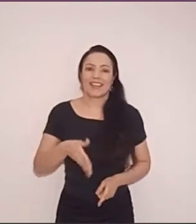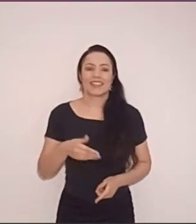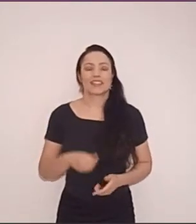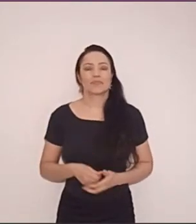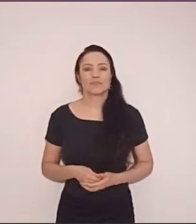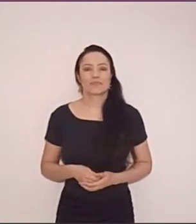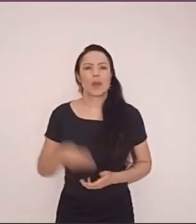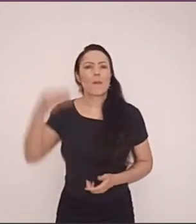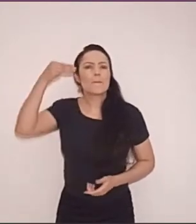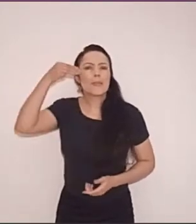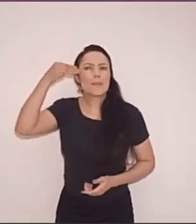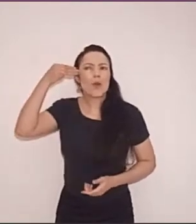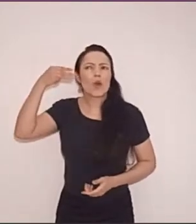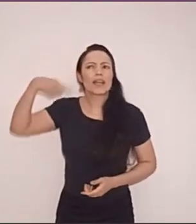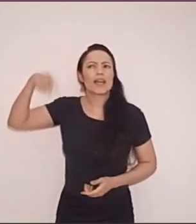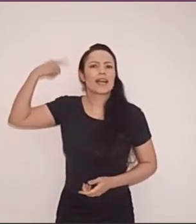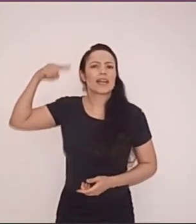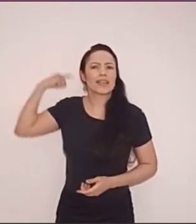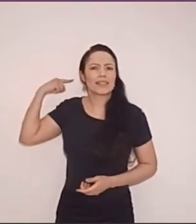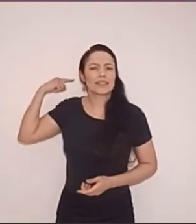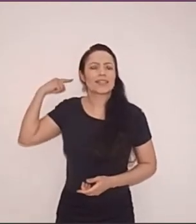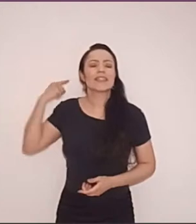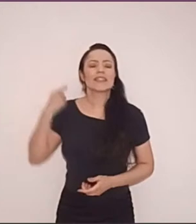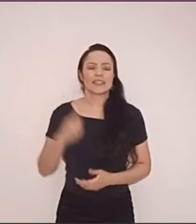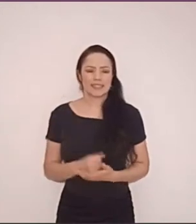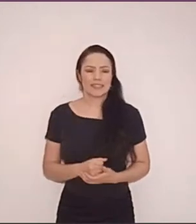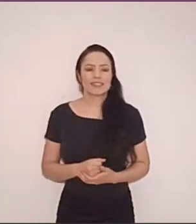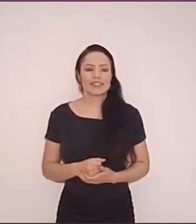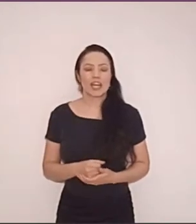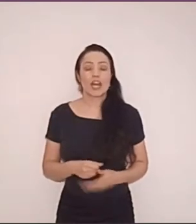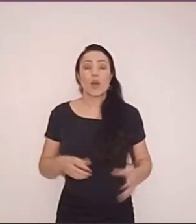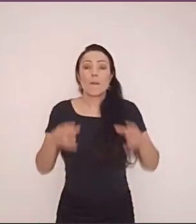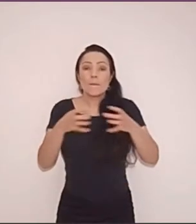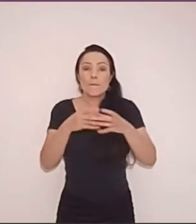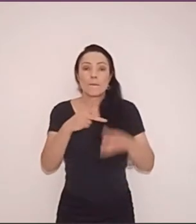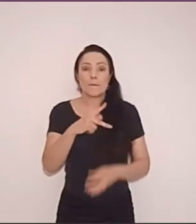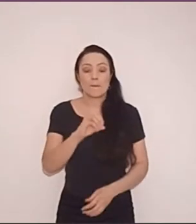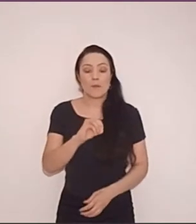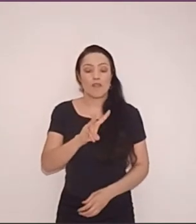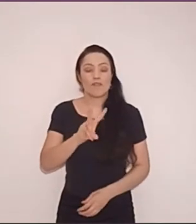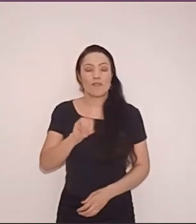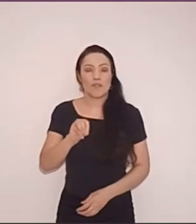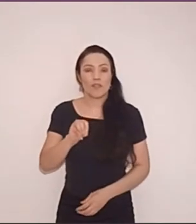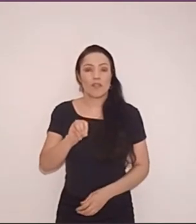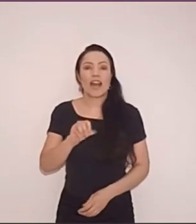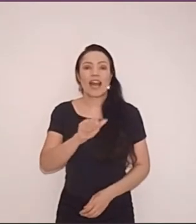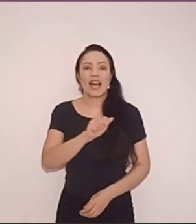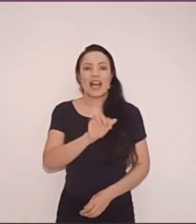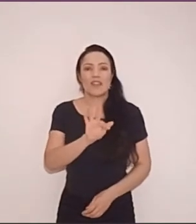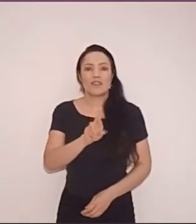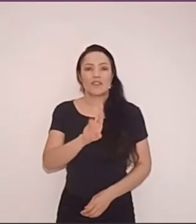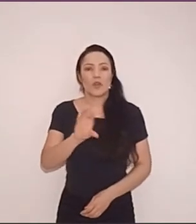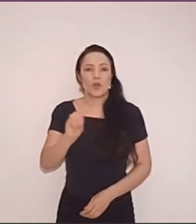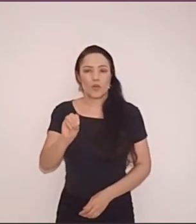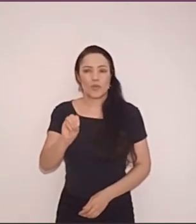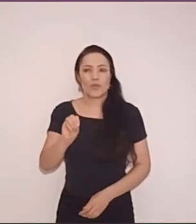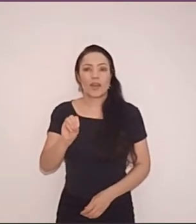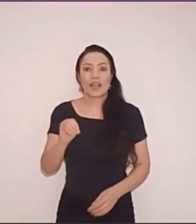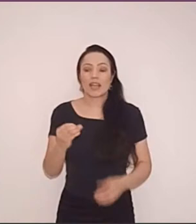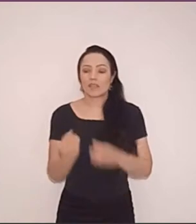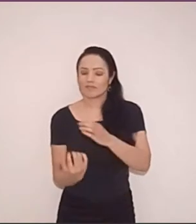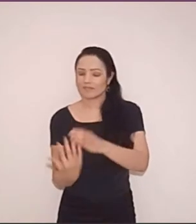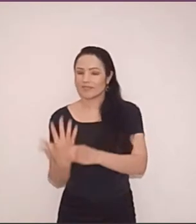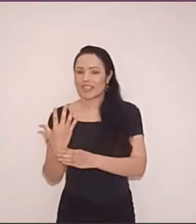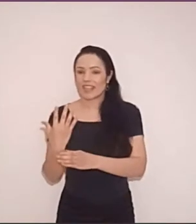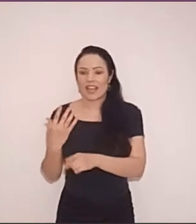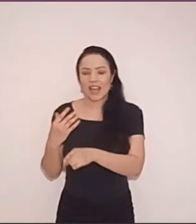pela memória ancestral pela memória cosmológica e nosso povo acha com frente através das plantas que eles